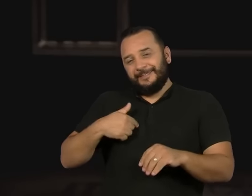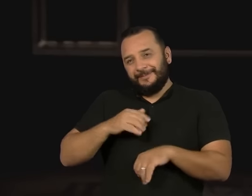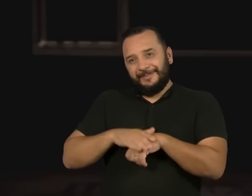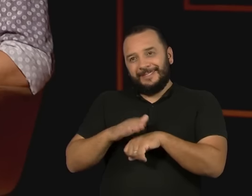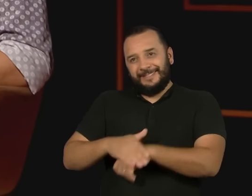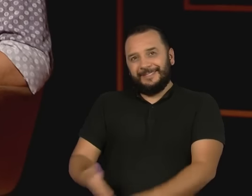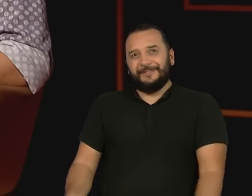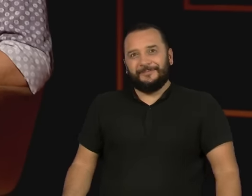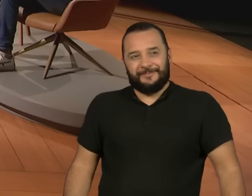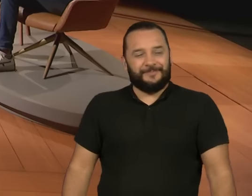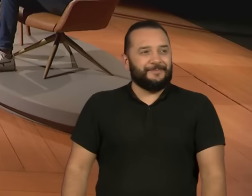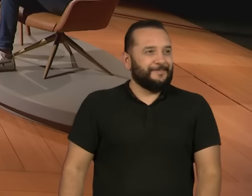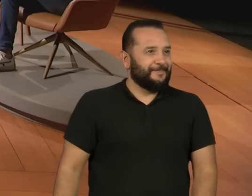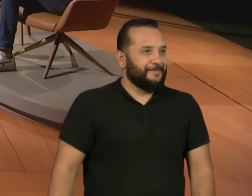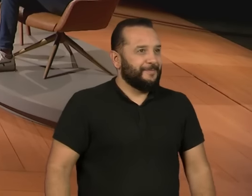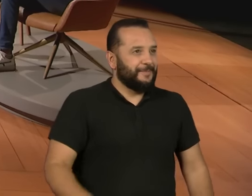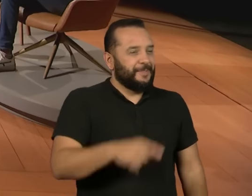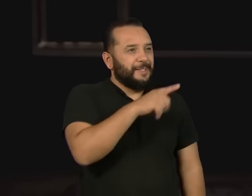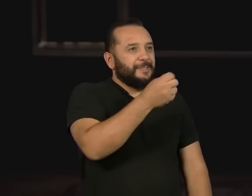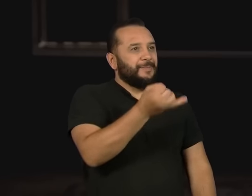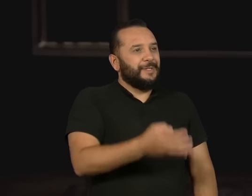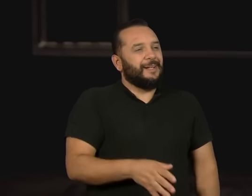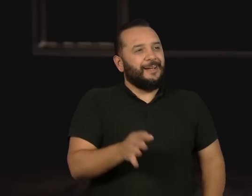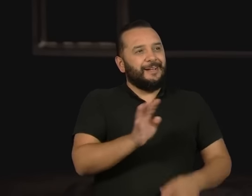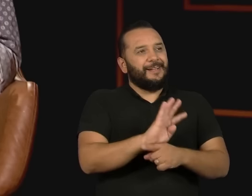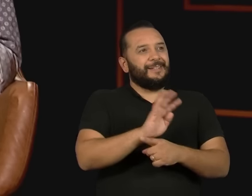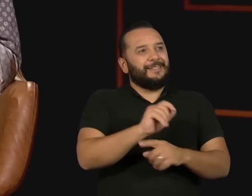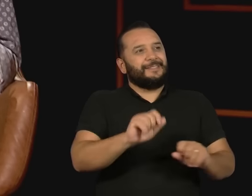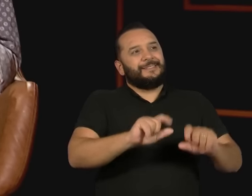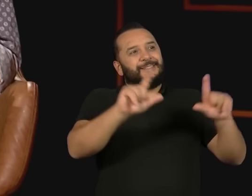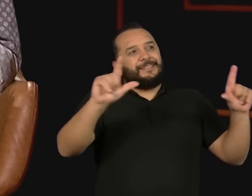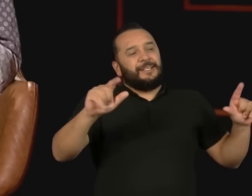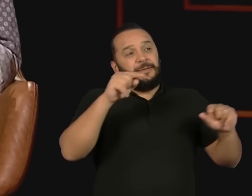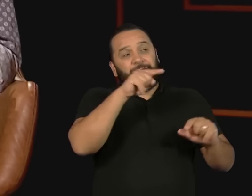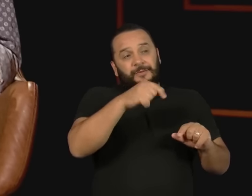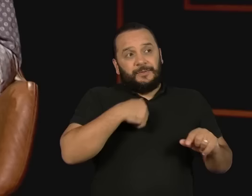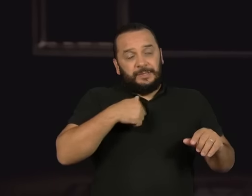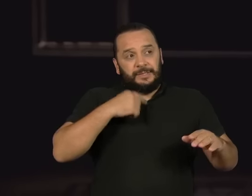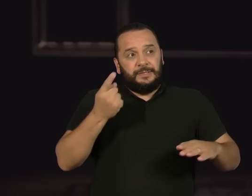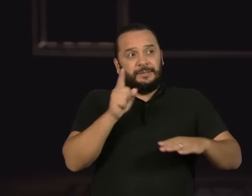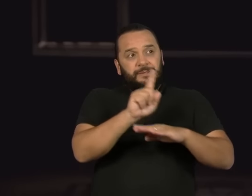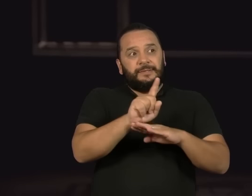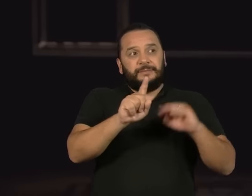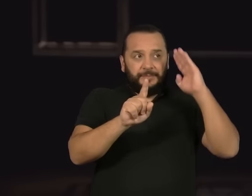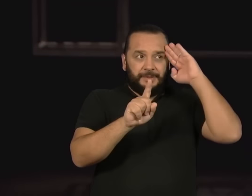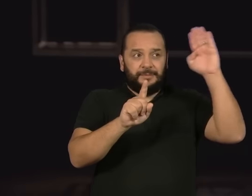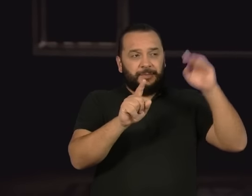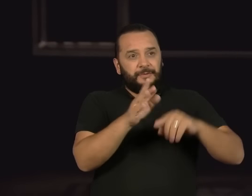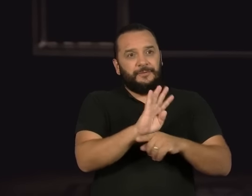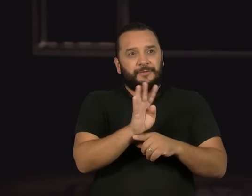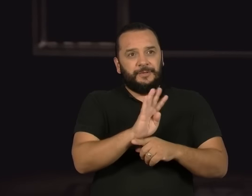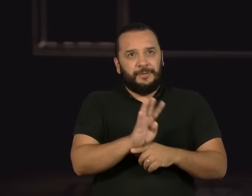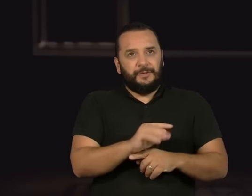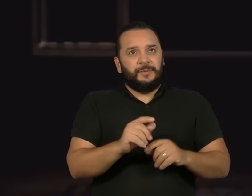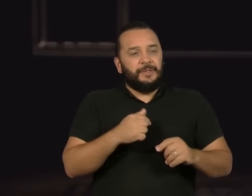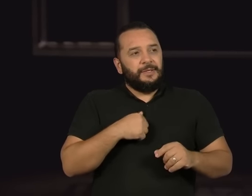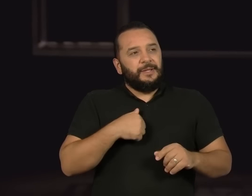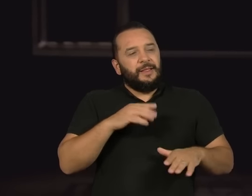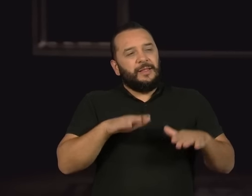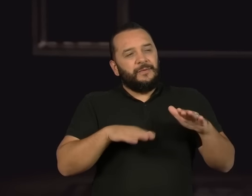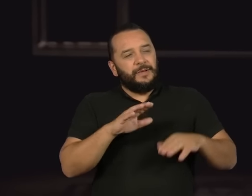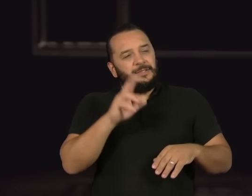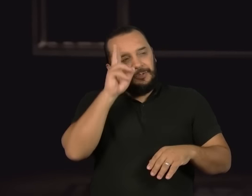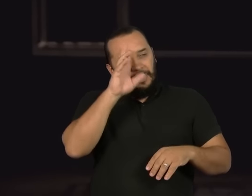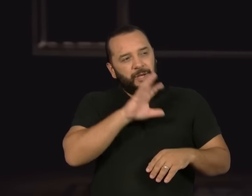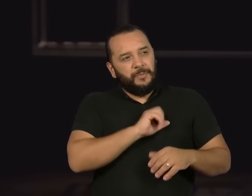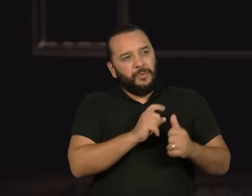bom. Matheus, vamos falar um pouco sobre cinema. Você protagonizou aí filmes de sucesso, como talvez Uma História de Amor, Em Nome